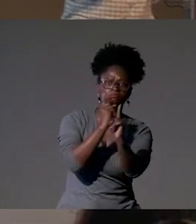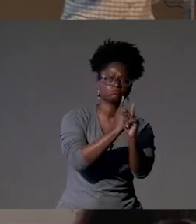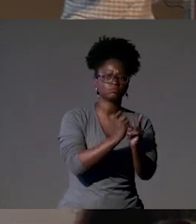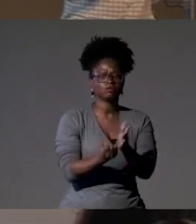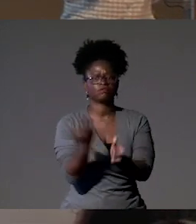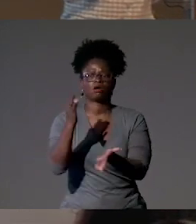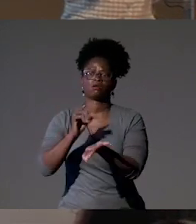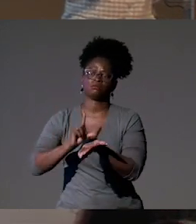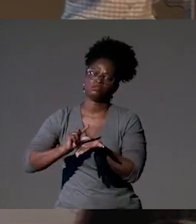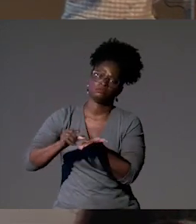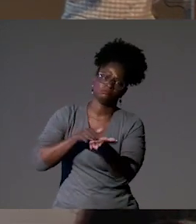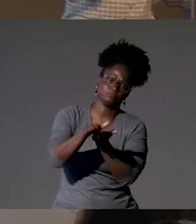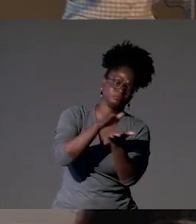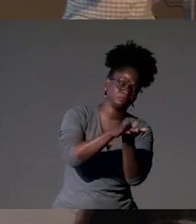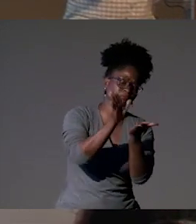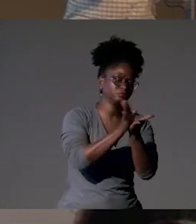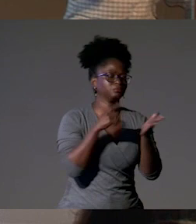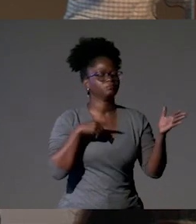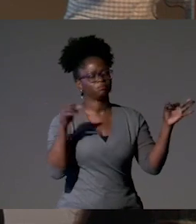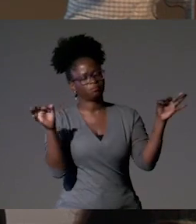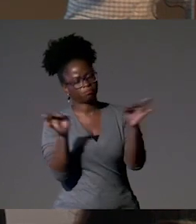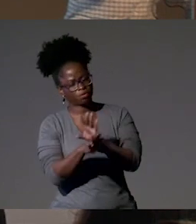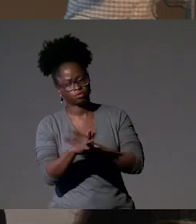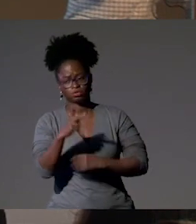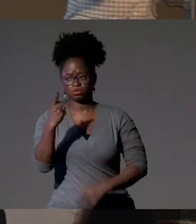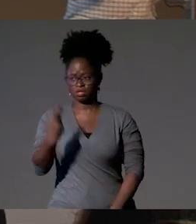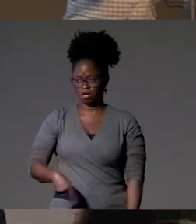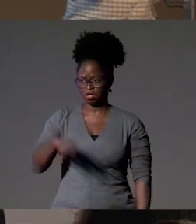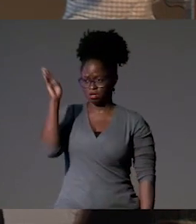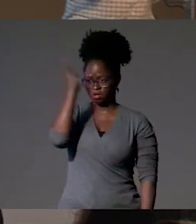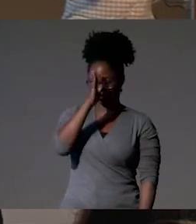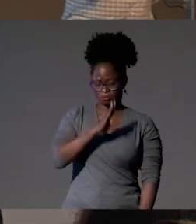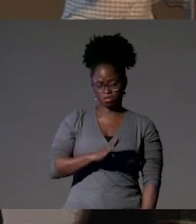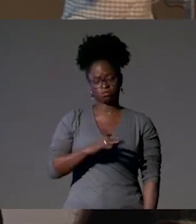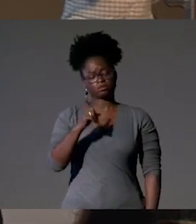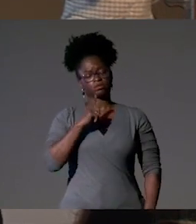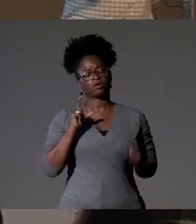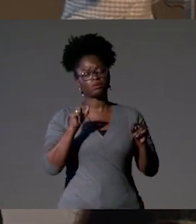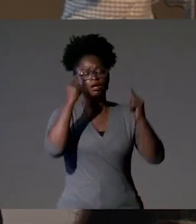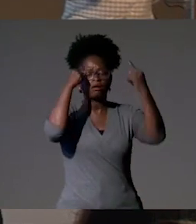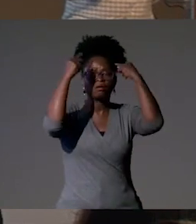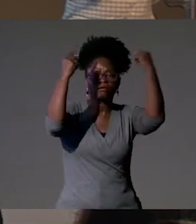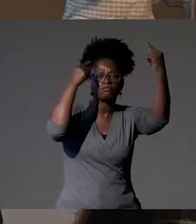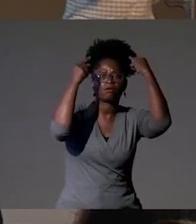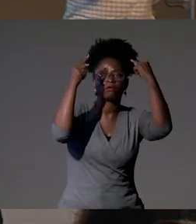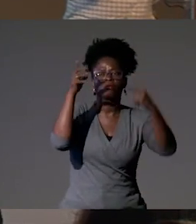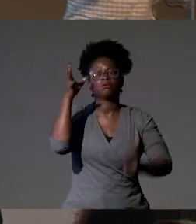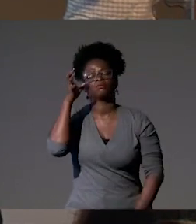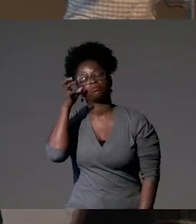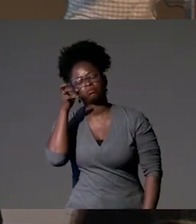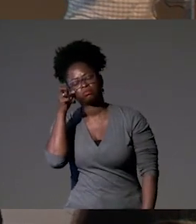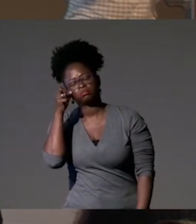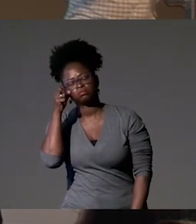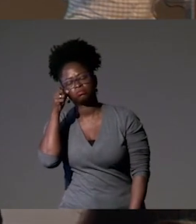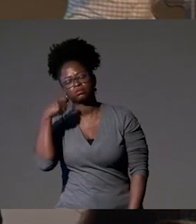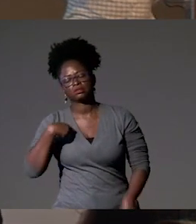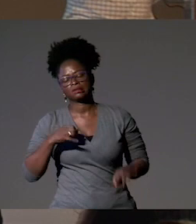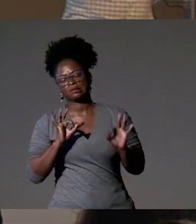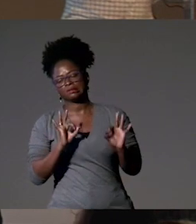centenas de artigos. Os brasileiros passaram a ter a ideia de que o sono é um